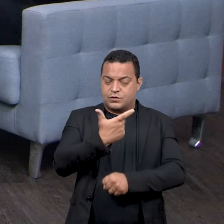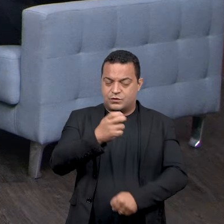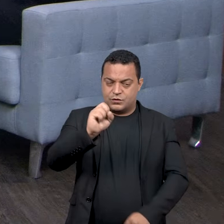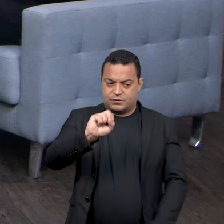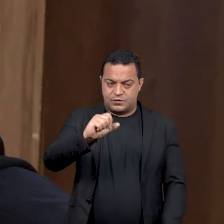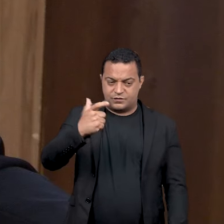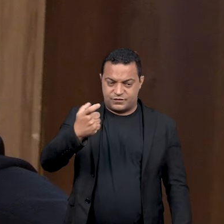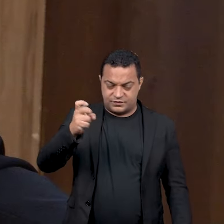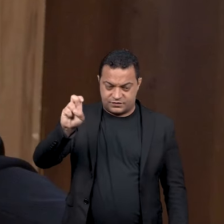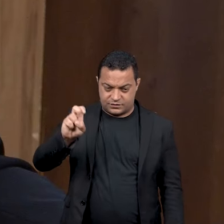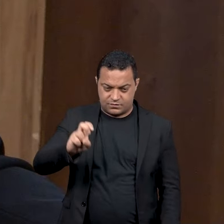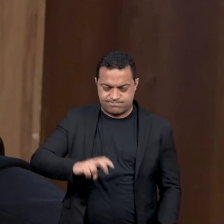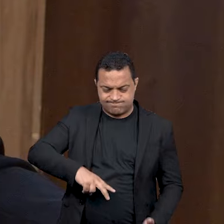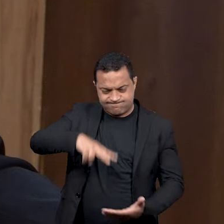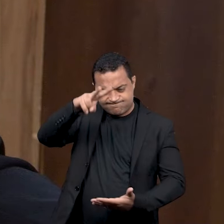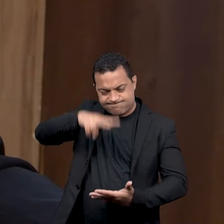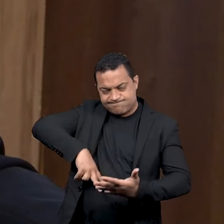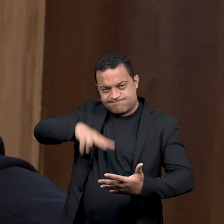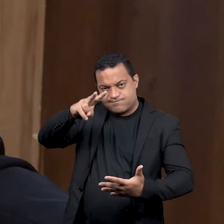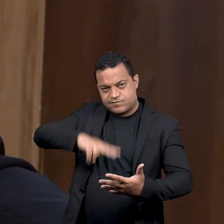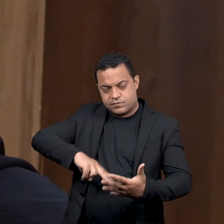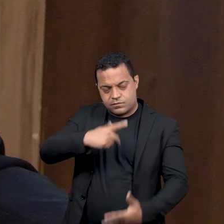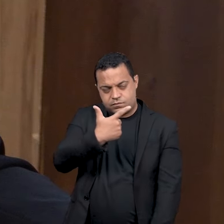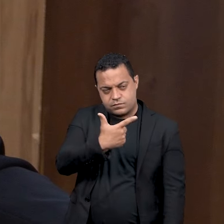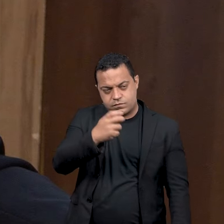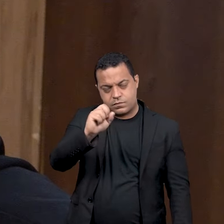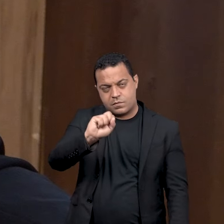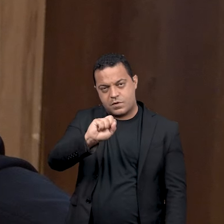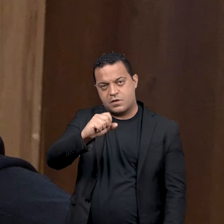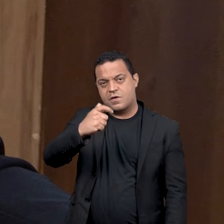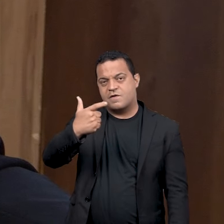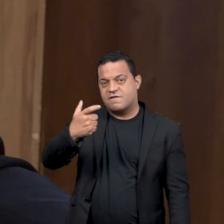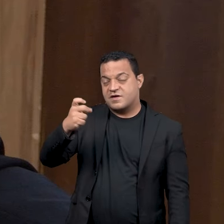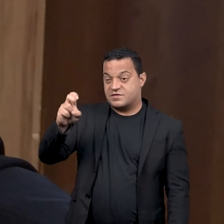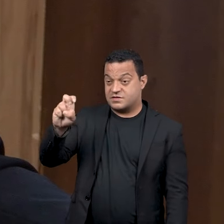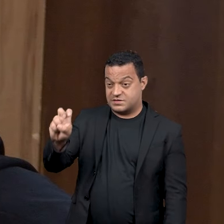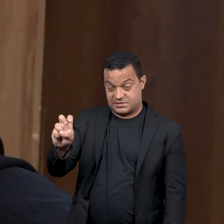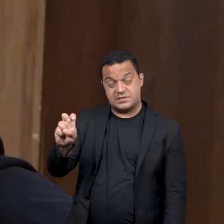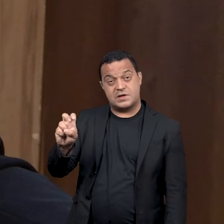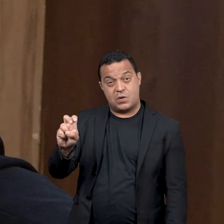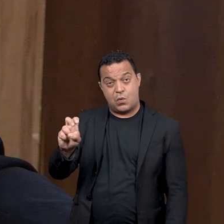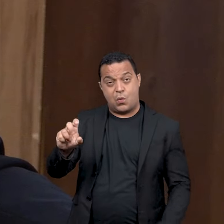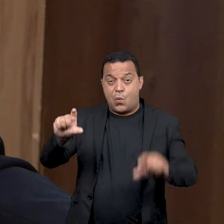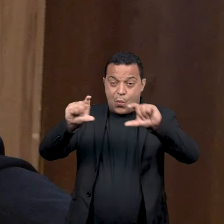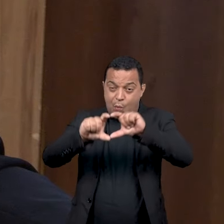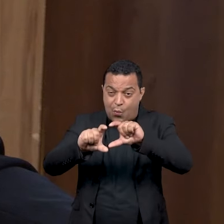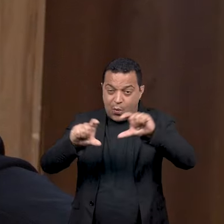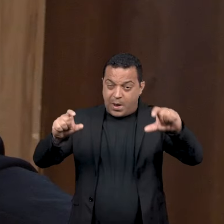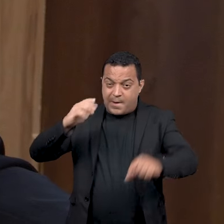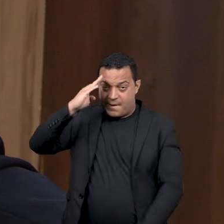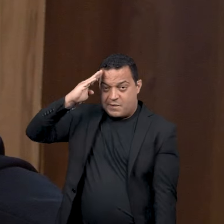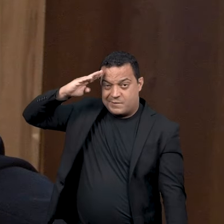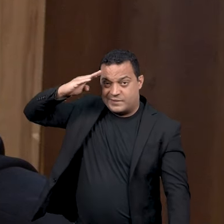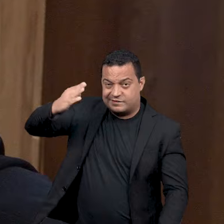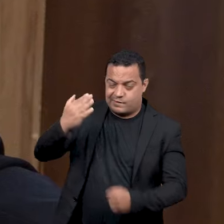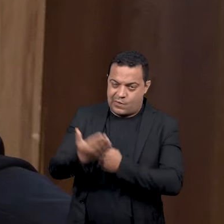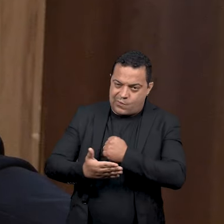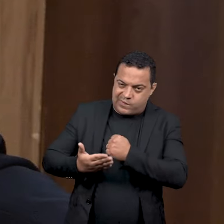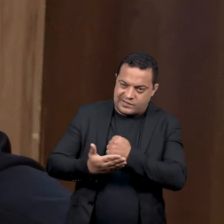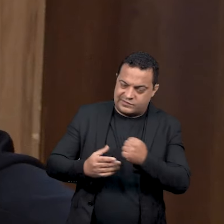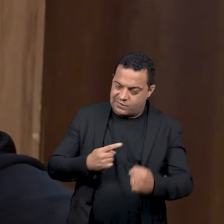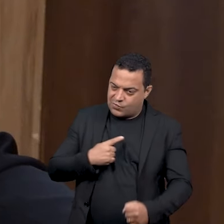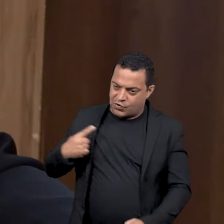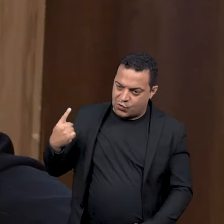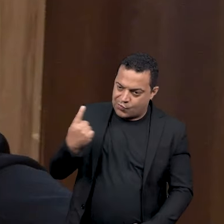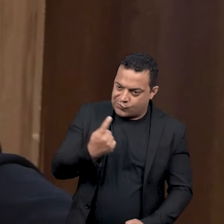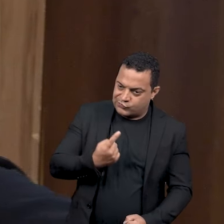2025. Nós vamos fazer a leitura do lema de 2025, que tem sido uma bênção e uma